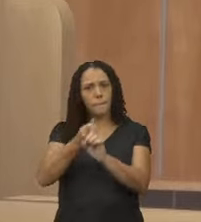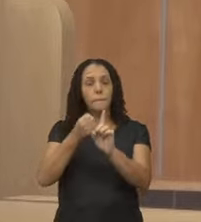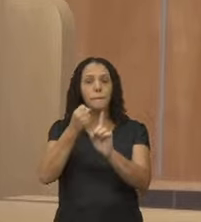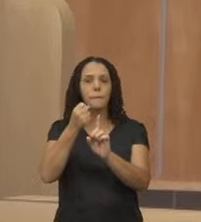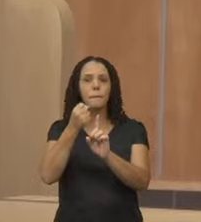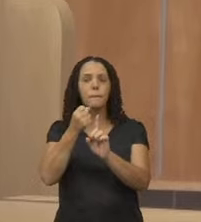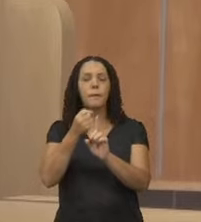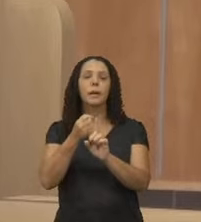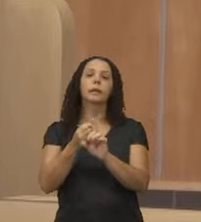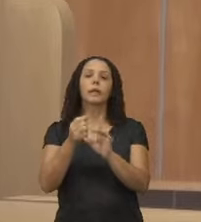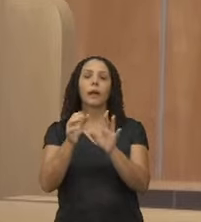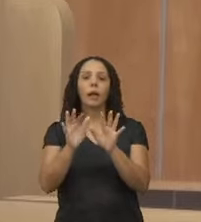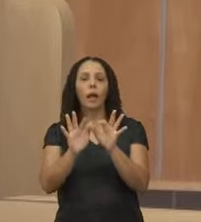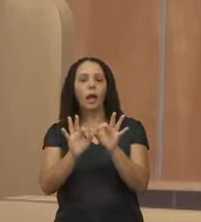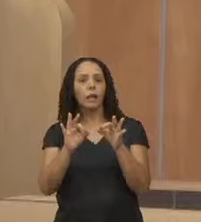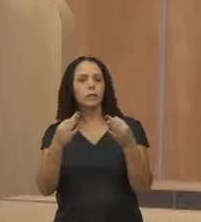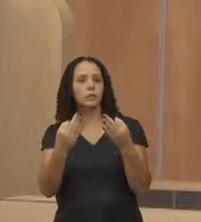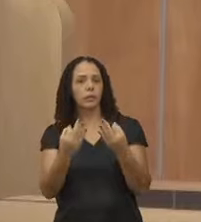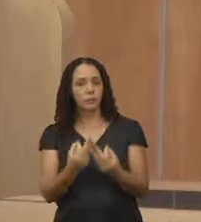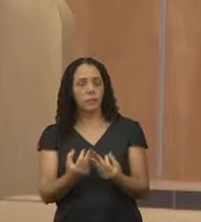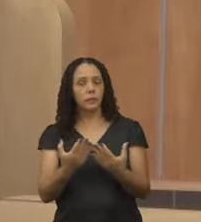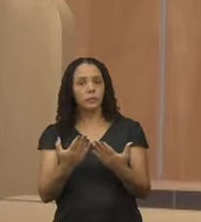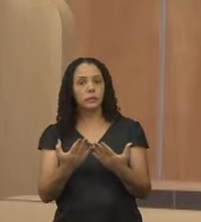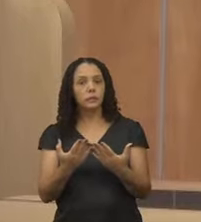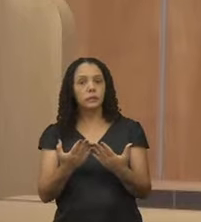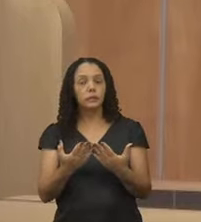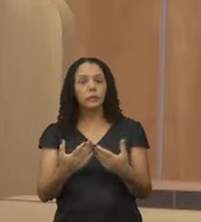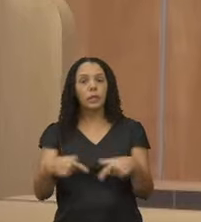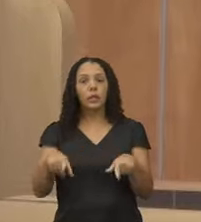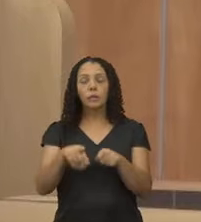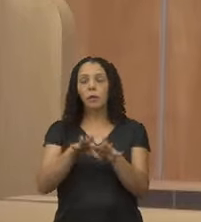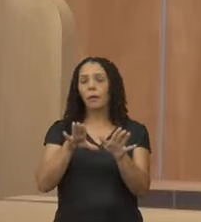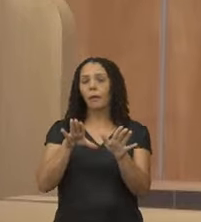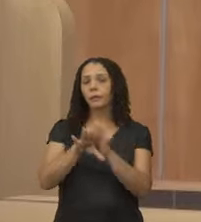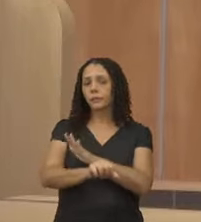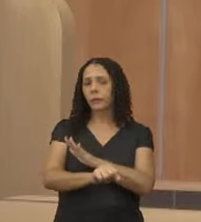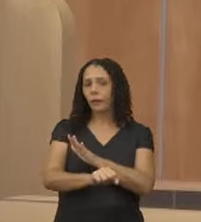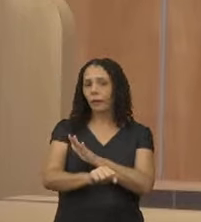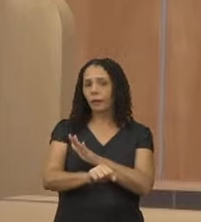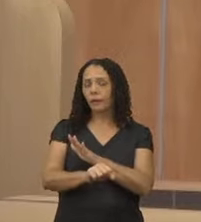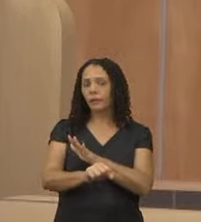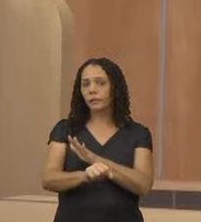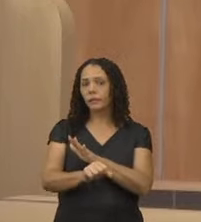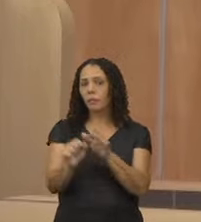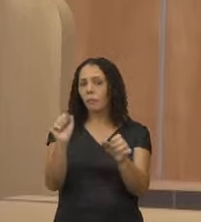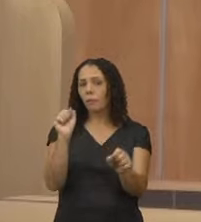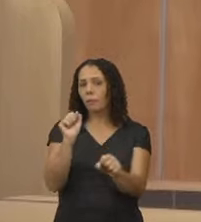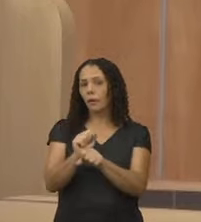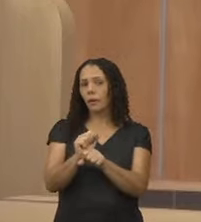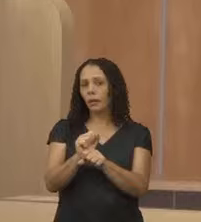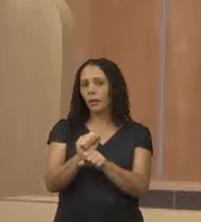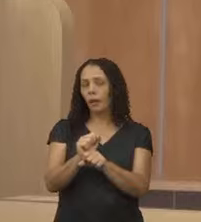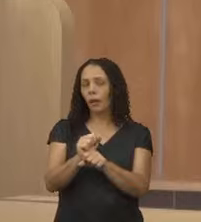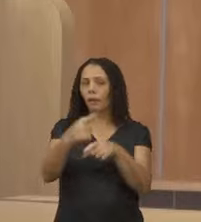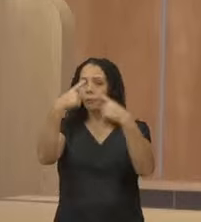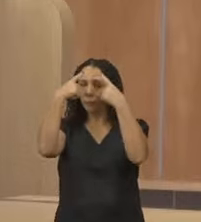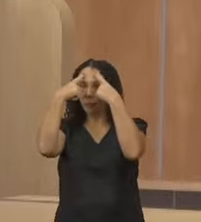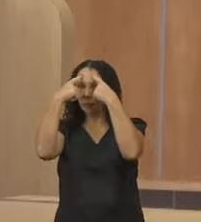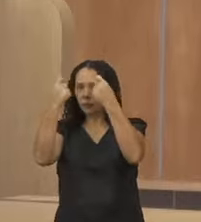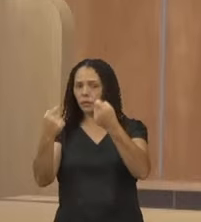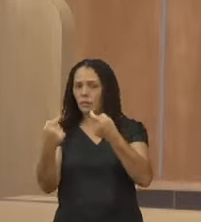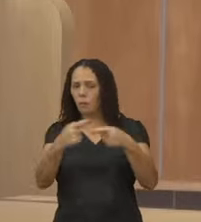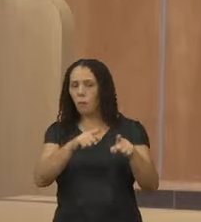as famílias, mas que venham a abolir, descartar qualquer tipo de maus trato aos